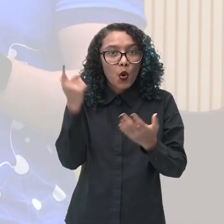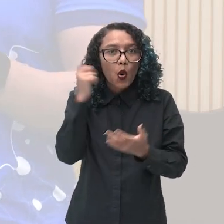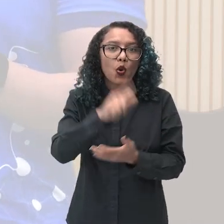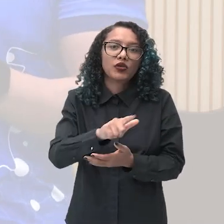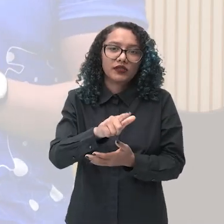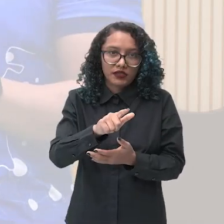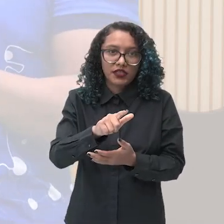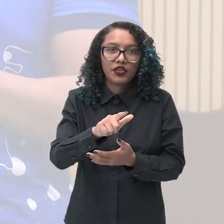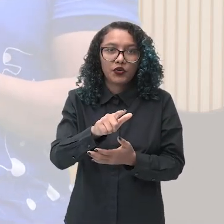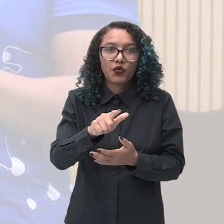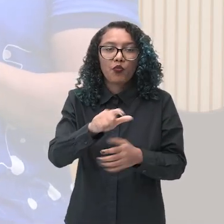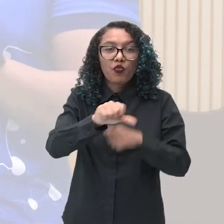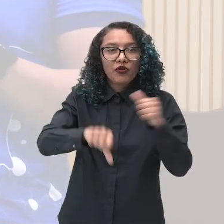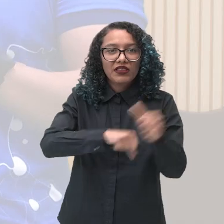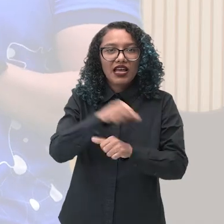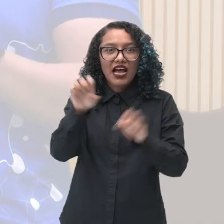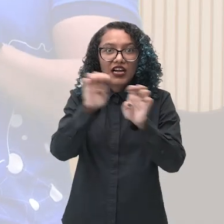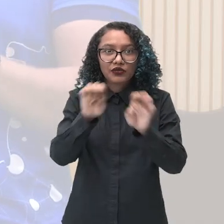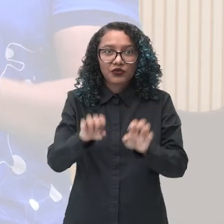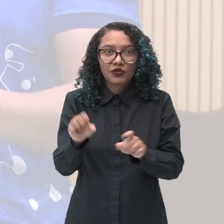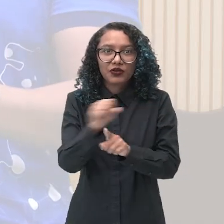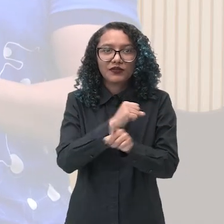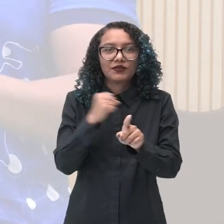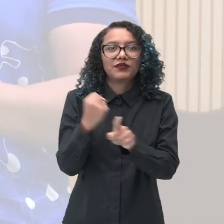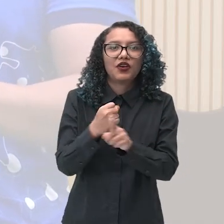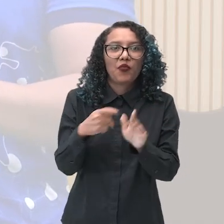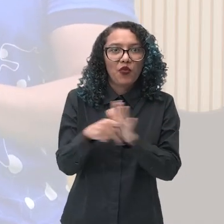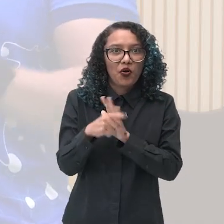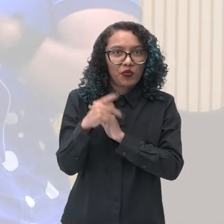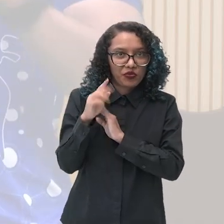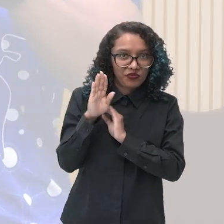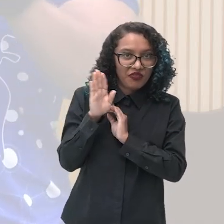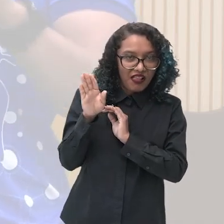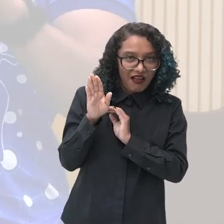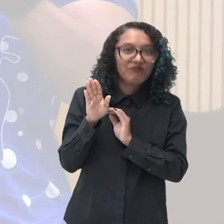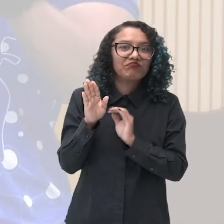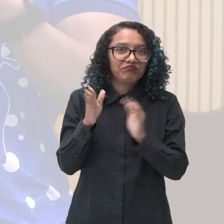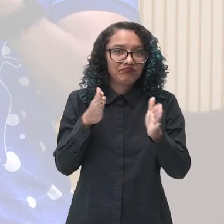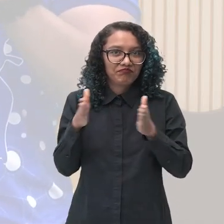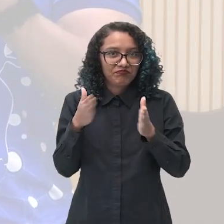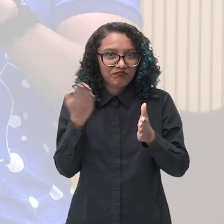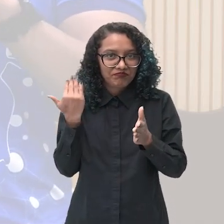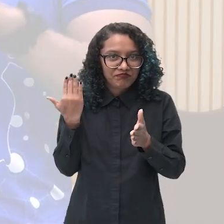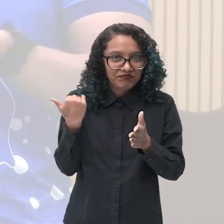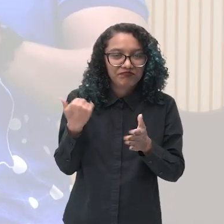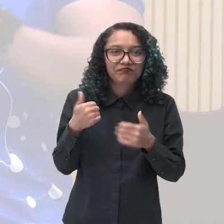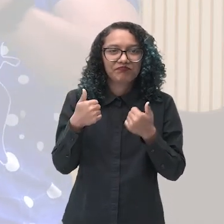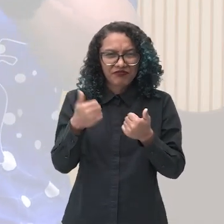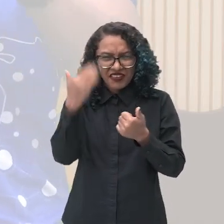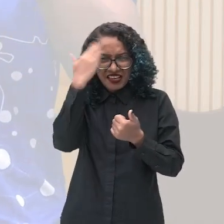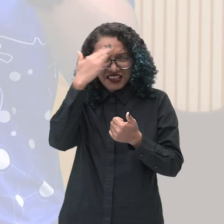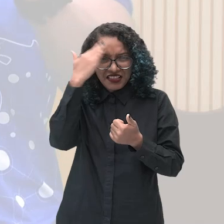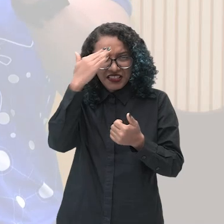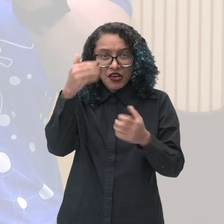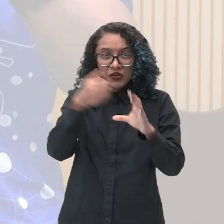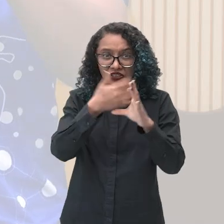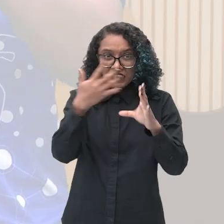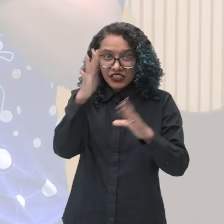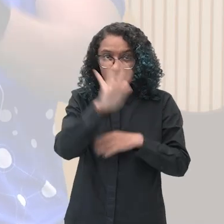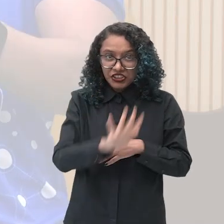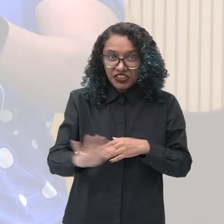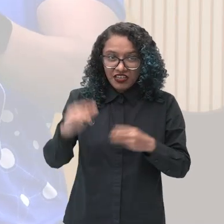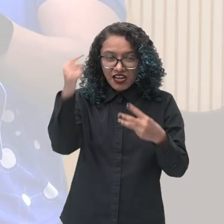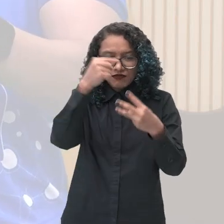estrutura social que se tinha até aquele momento, certo? Deu para compreender as características mais gerais